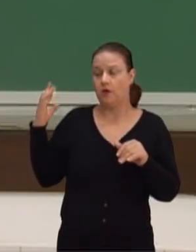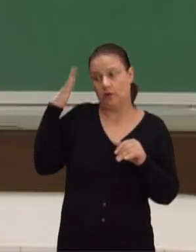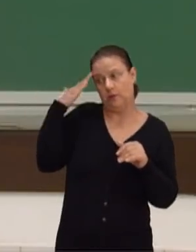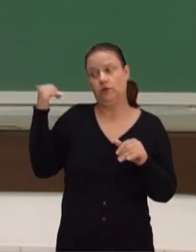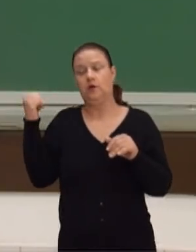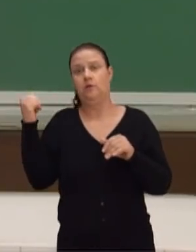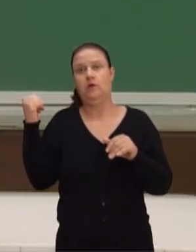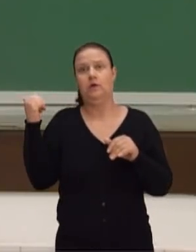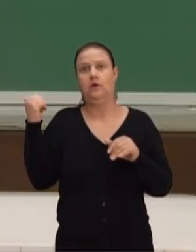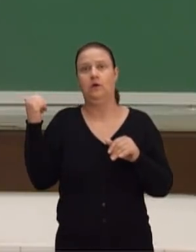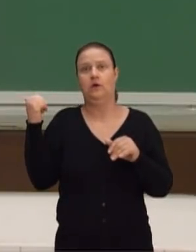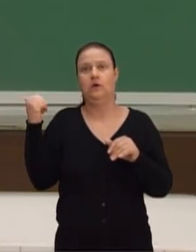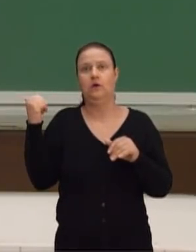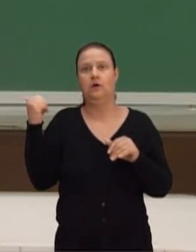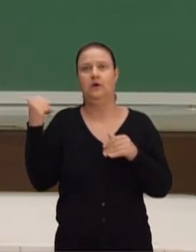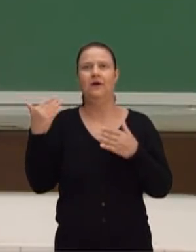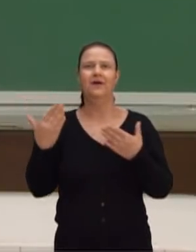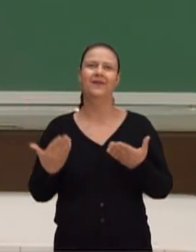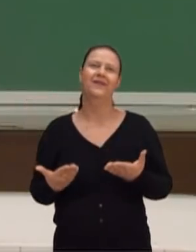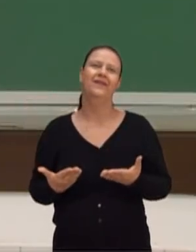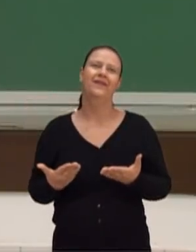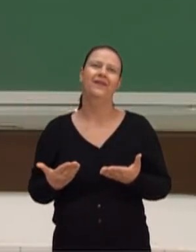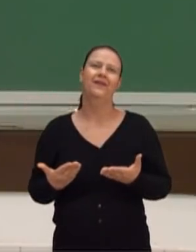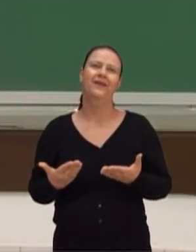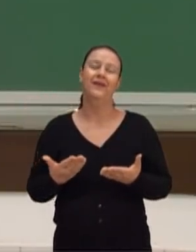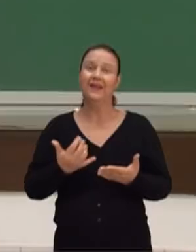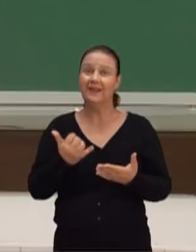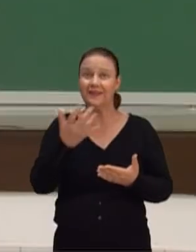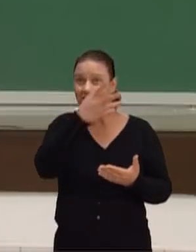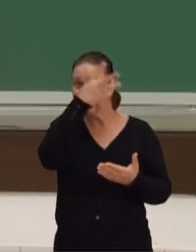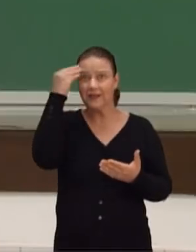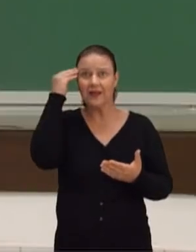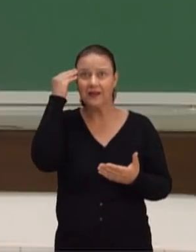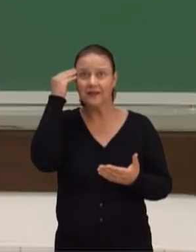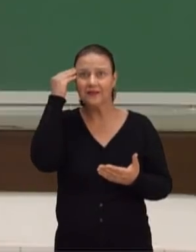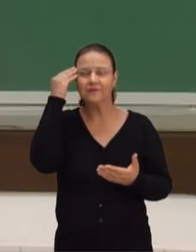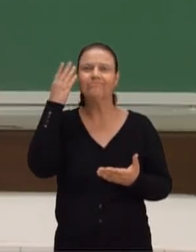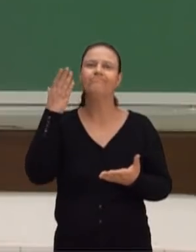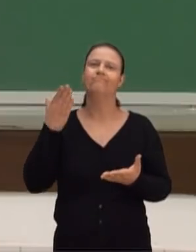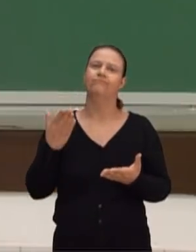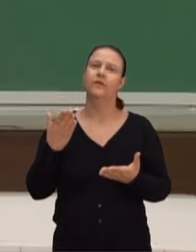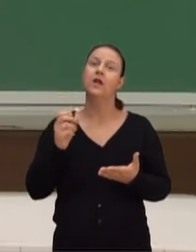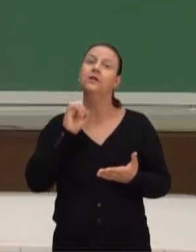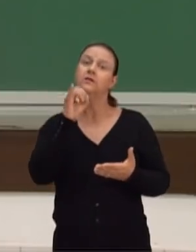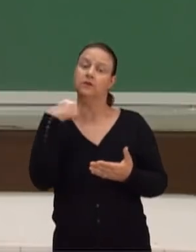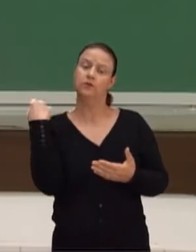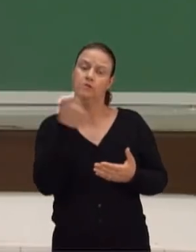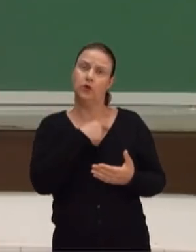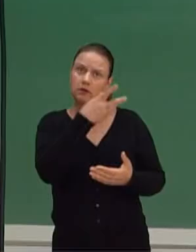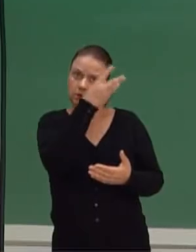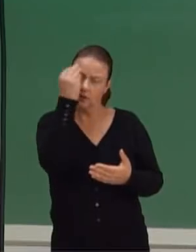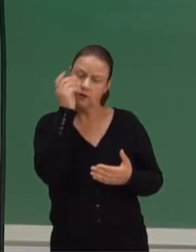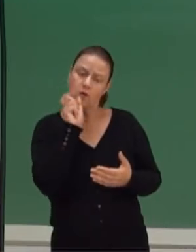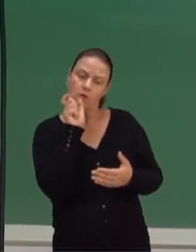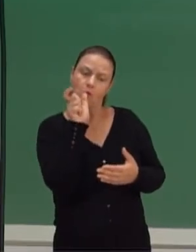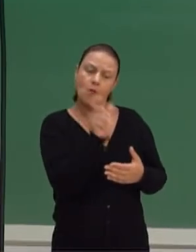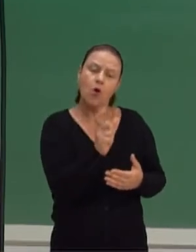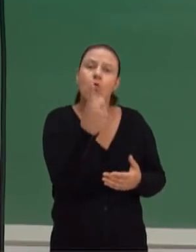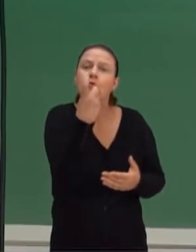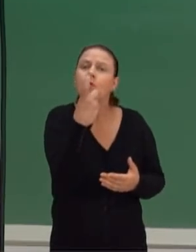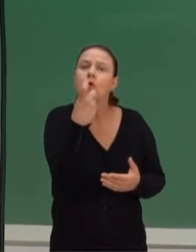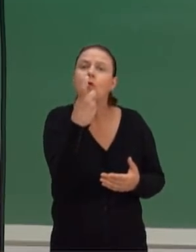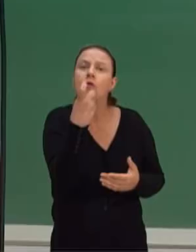o resultado do seu trabalho? Foi totalmente ao contrário por causa de uma palavrinha, do não, que a sua